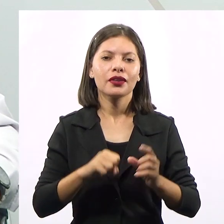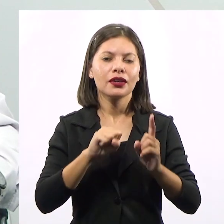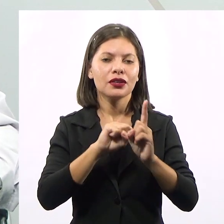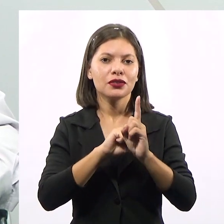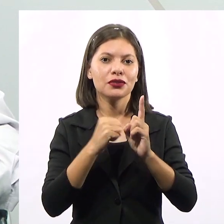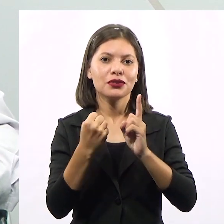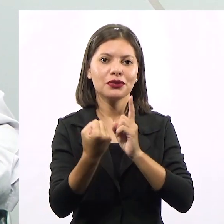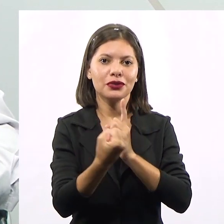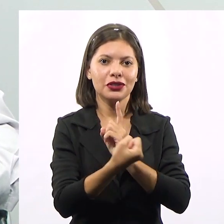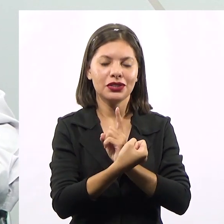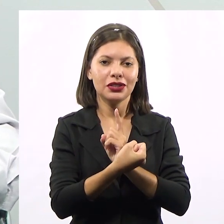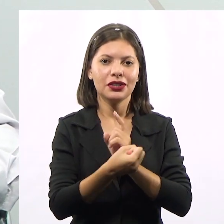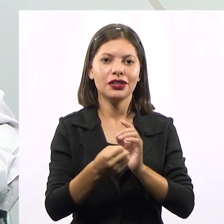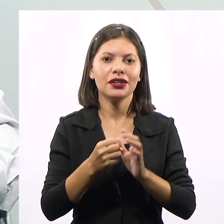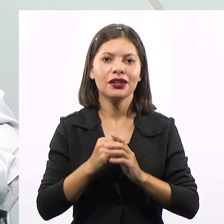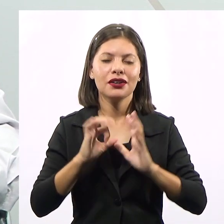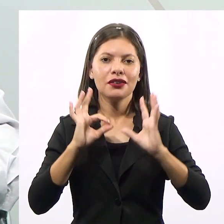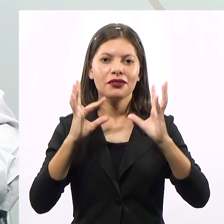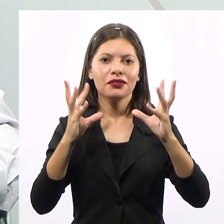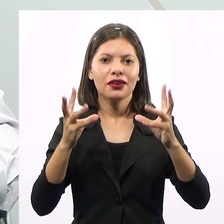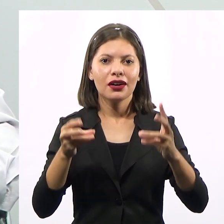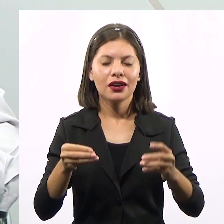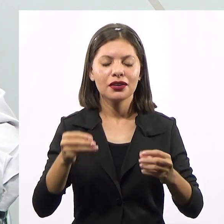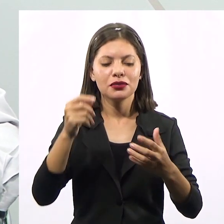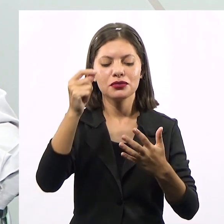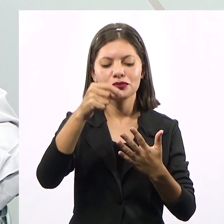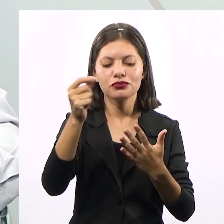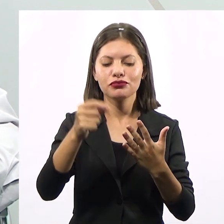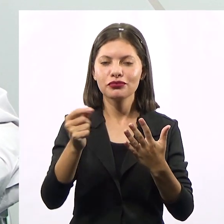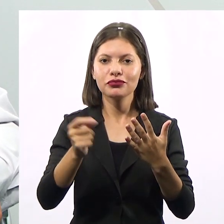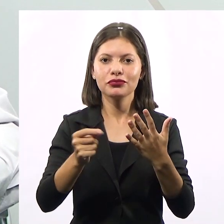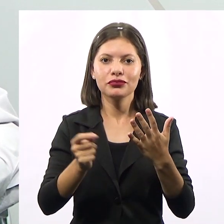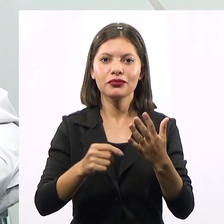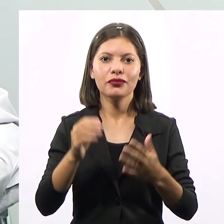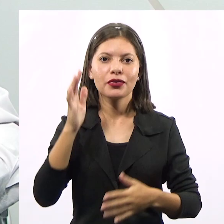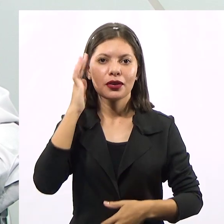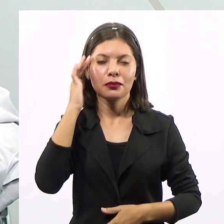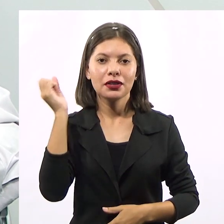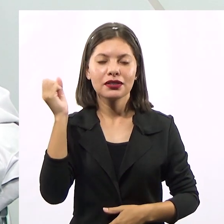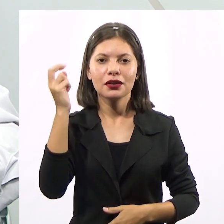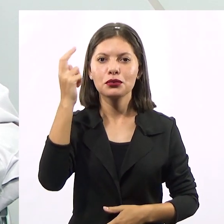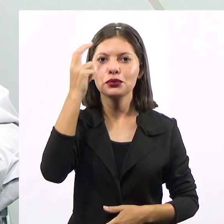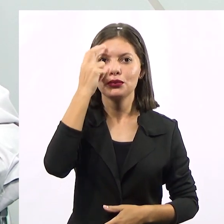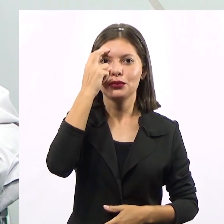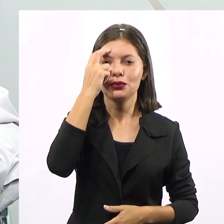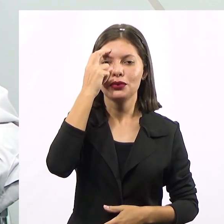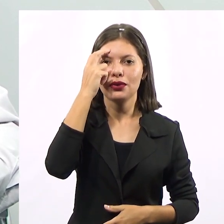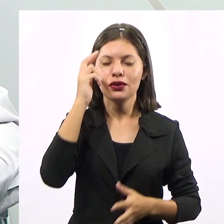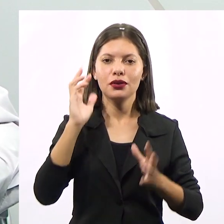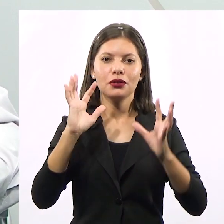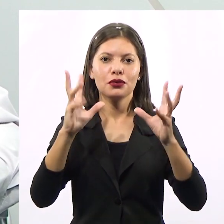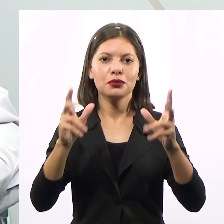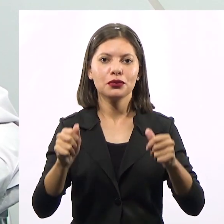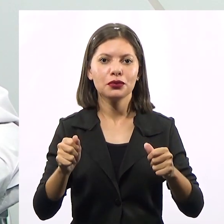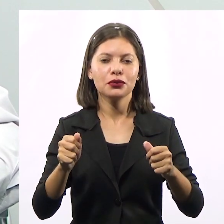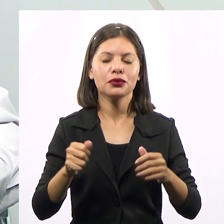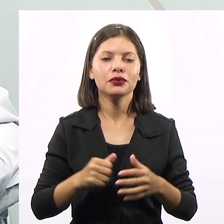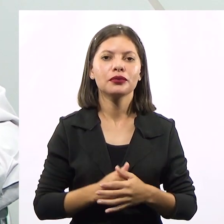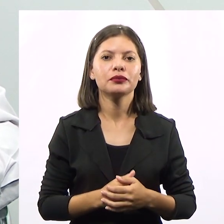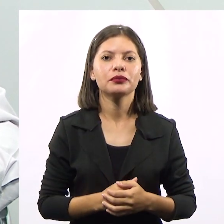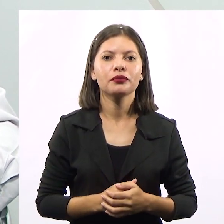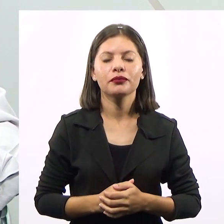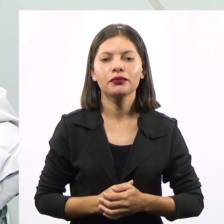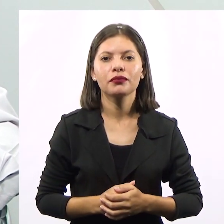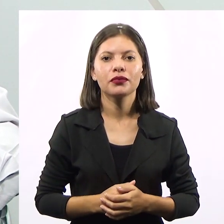está falando do aspecto da sociologia, nós estamos falando de vários aspectos, né? Pensar a cultura como um todo. E